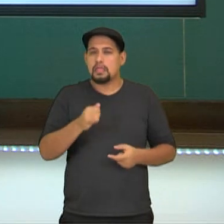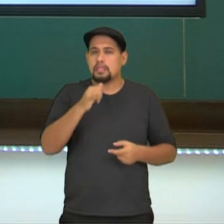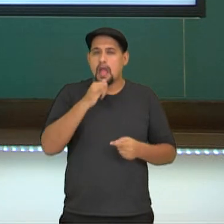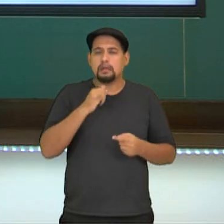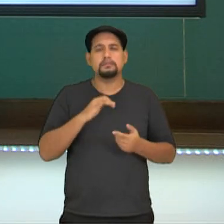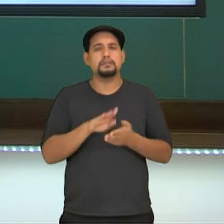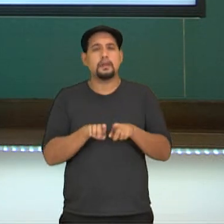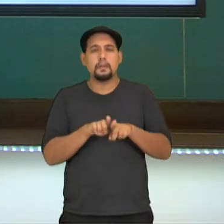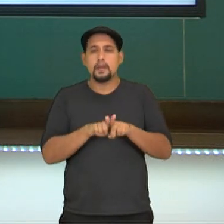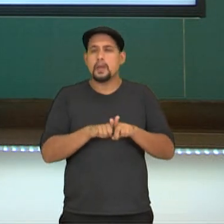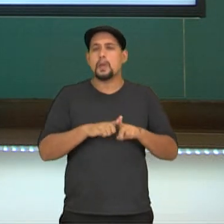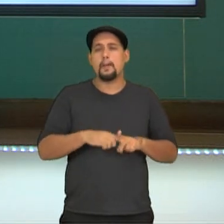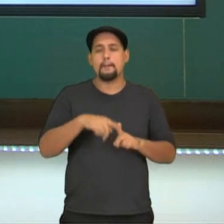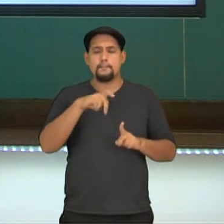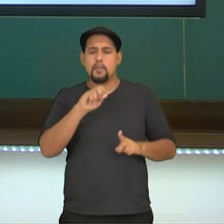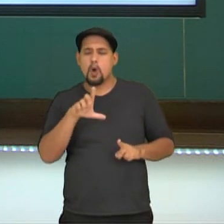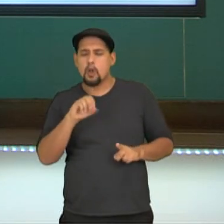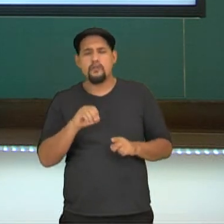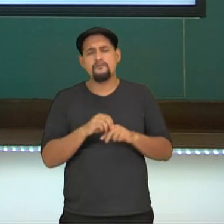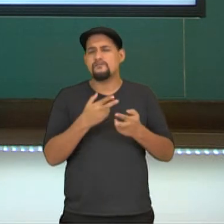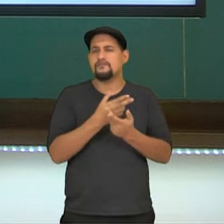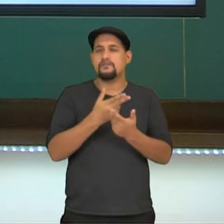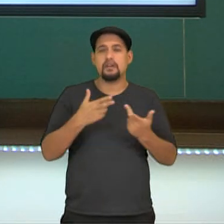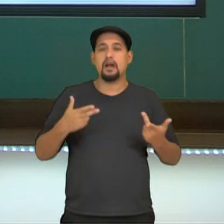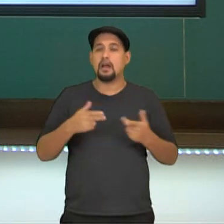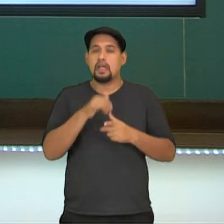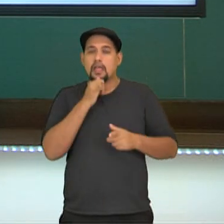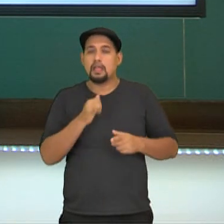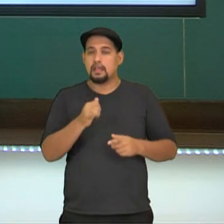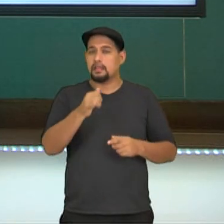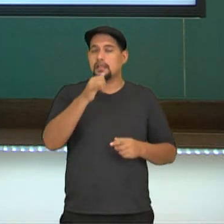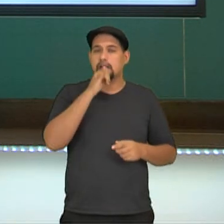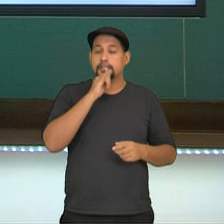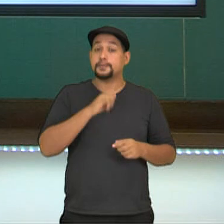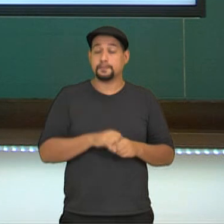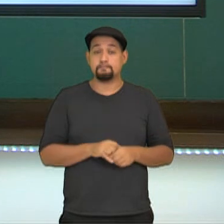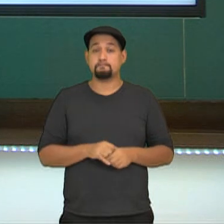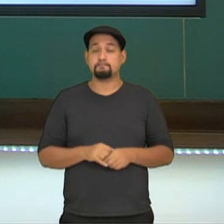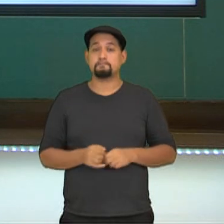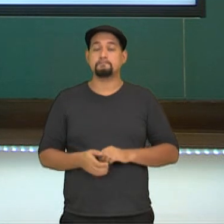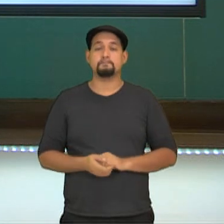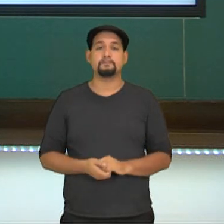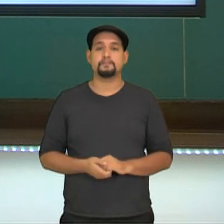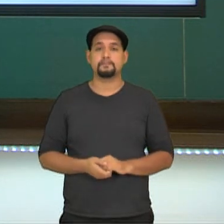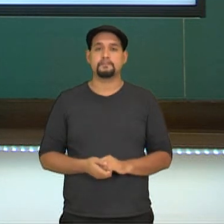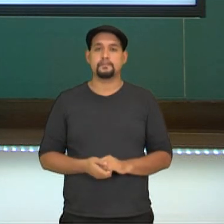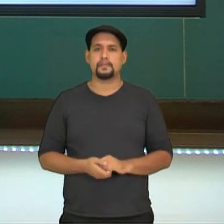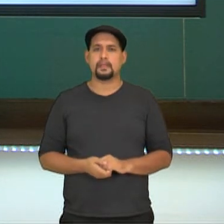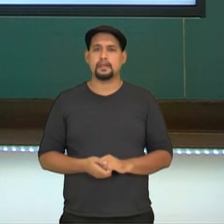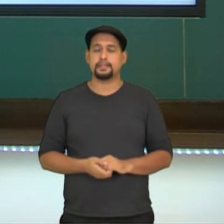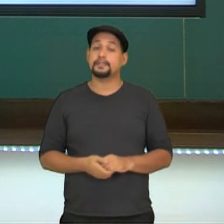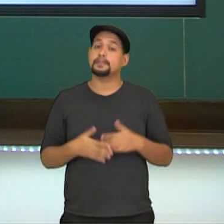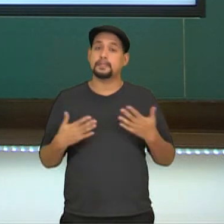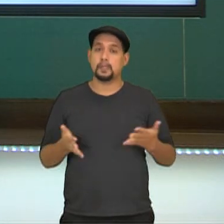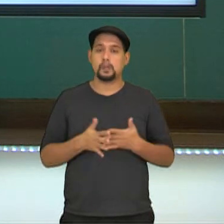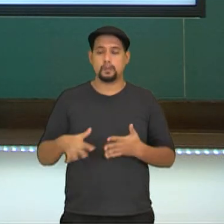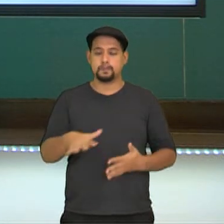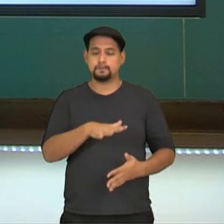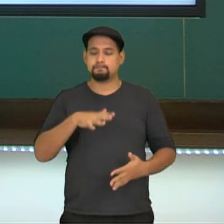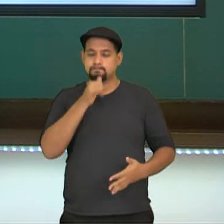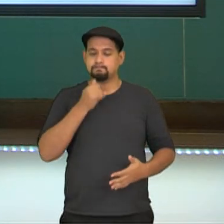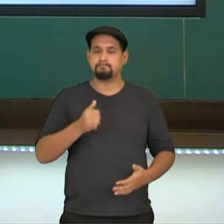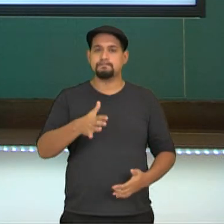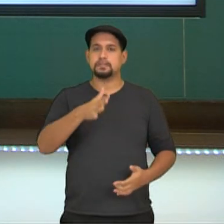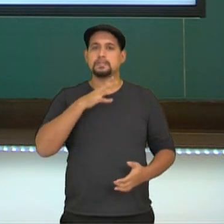polos elétricos, né? A maioria das moléculas tem, e quando não tem a gente induz, né, a ter. E nesse campo elétrico vai fazer com que